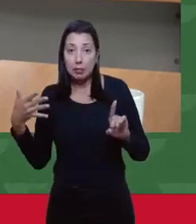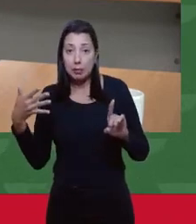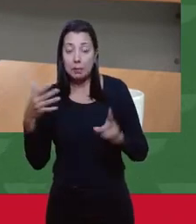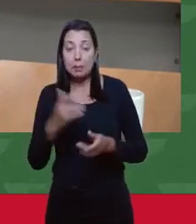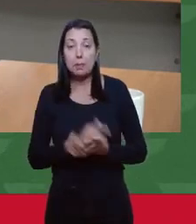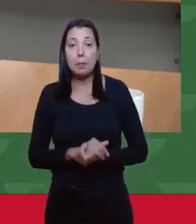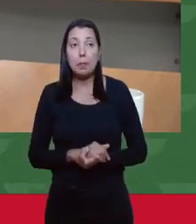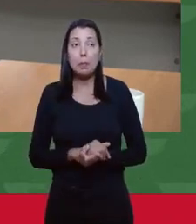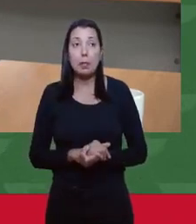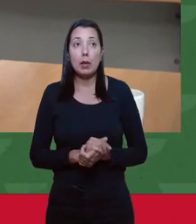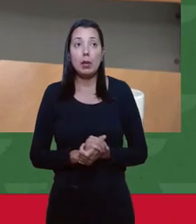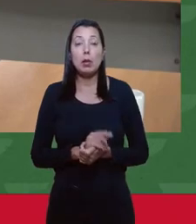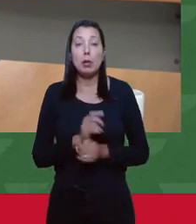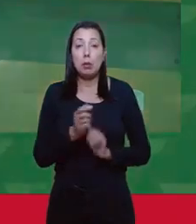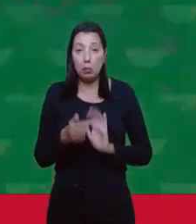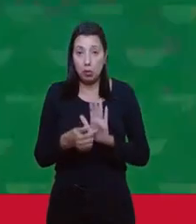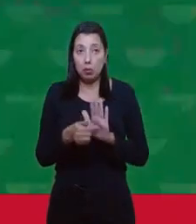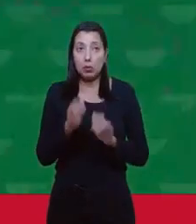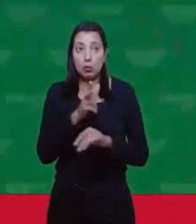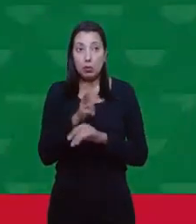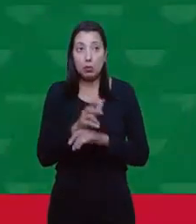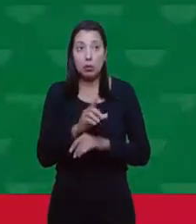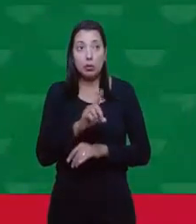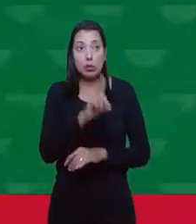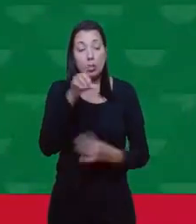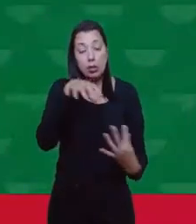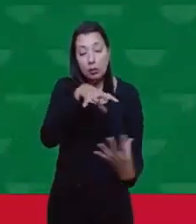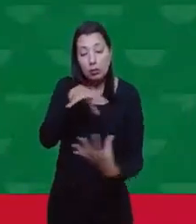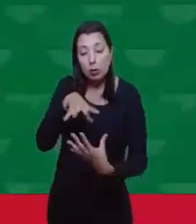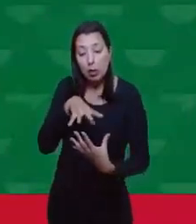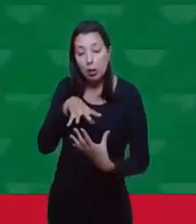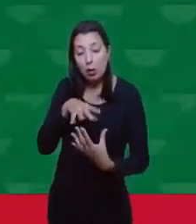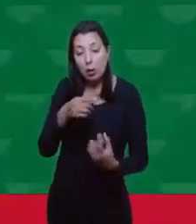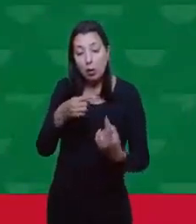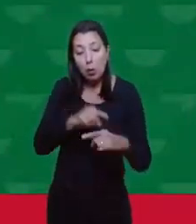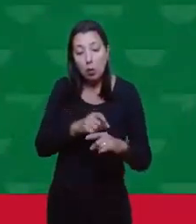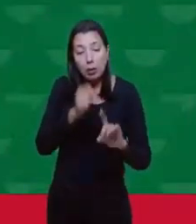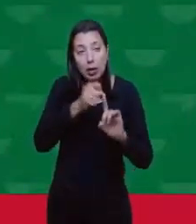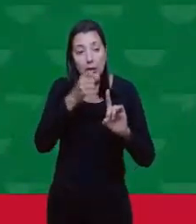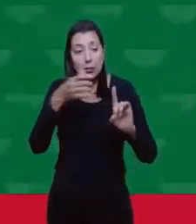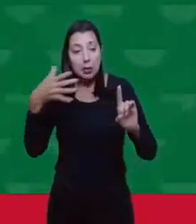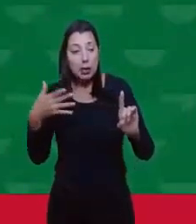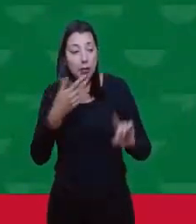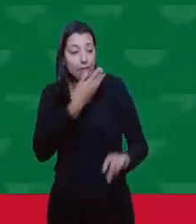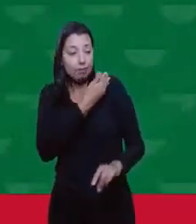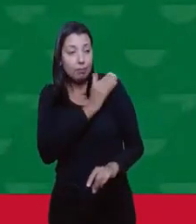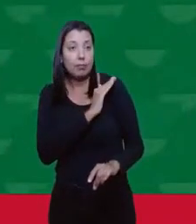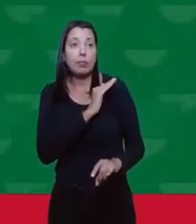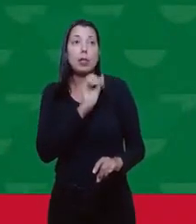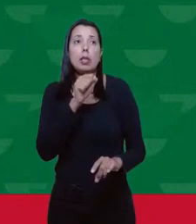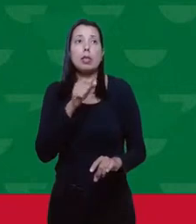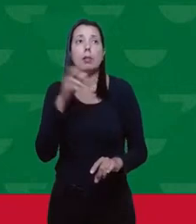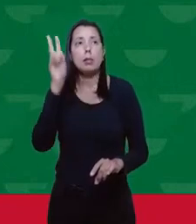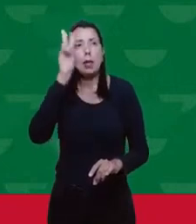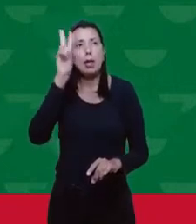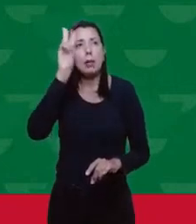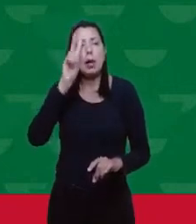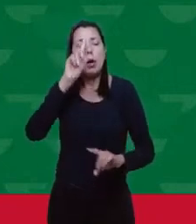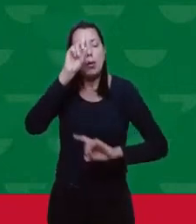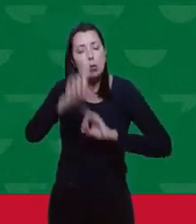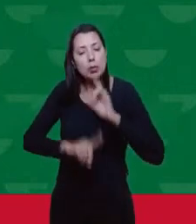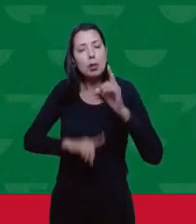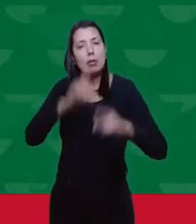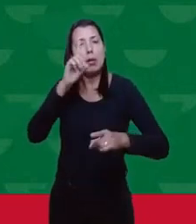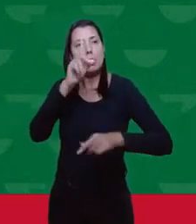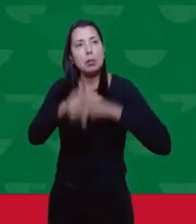LGBTQIA+. Pode passar o vídeo. O Dia Internacional de Combate à LGBTfobia serve para relembrar os avanços